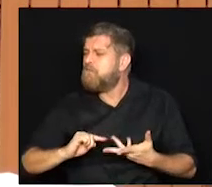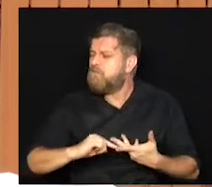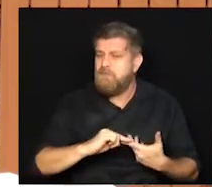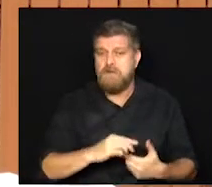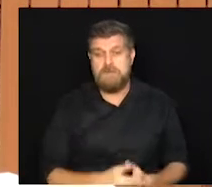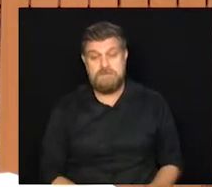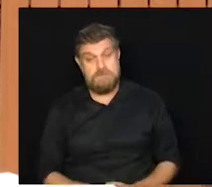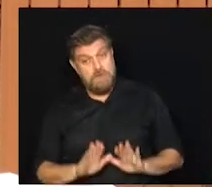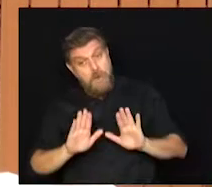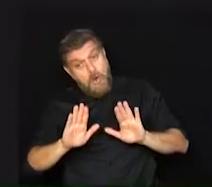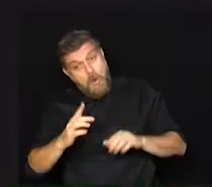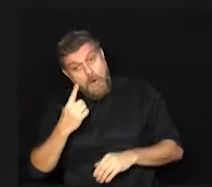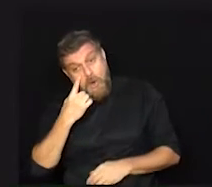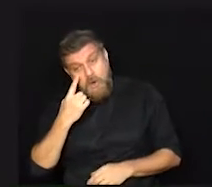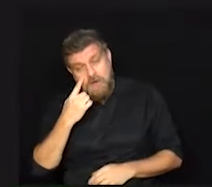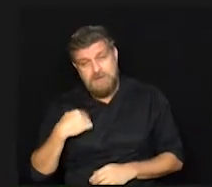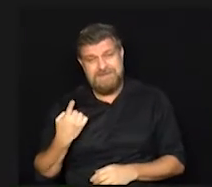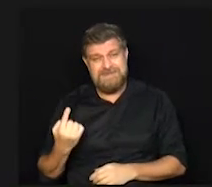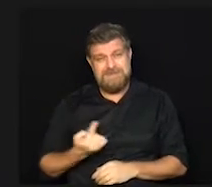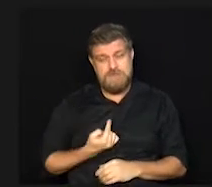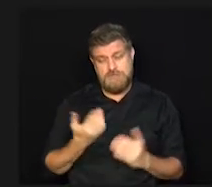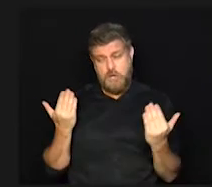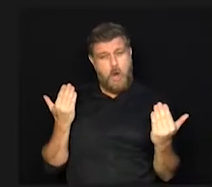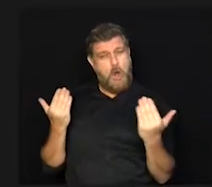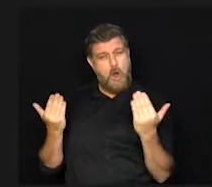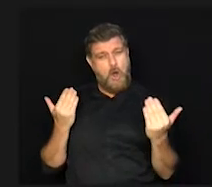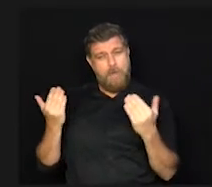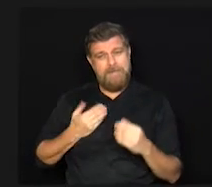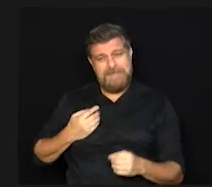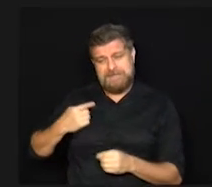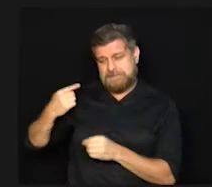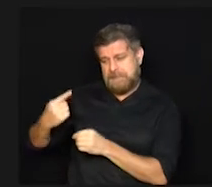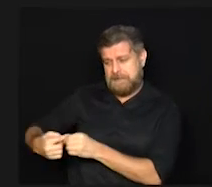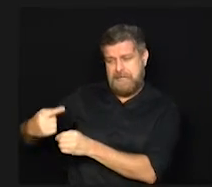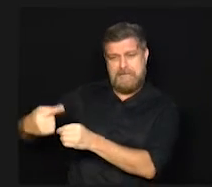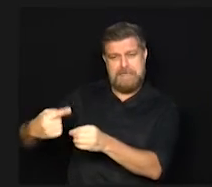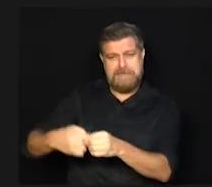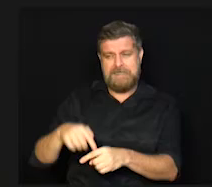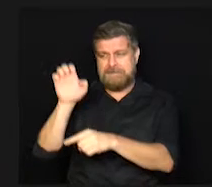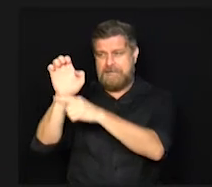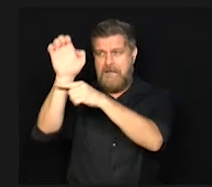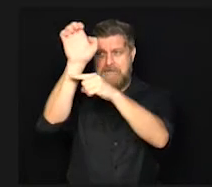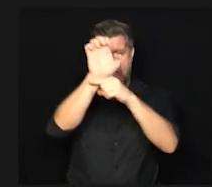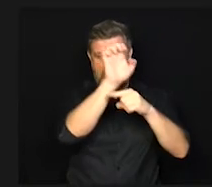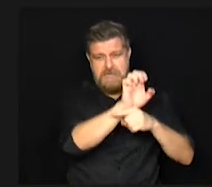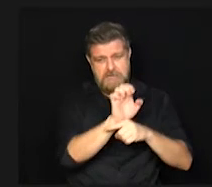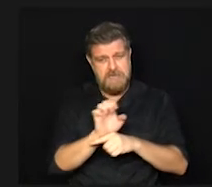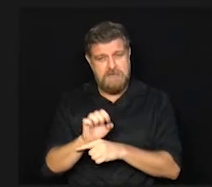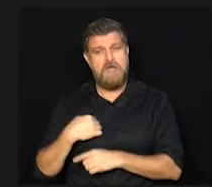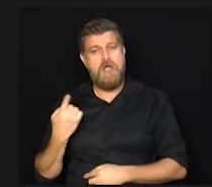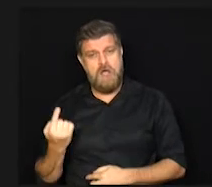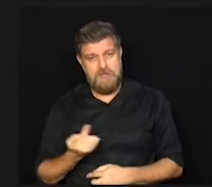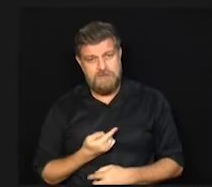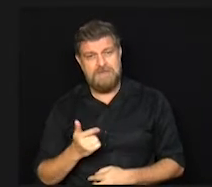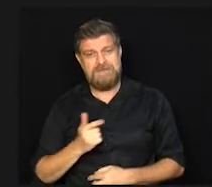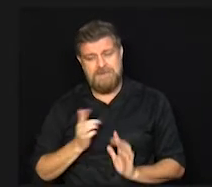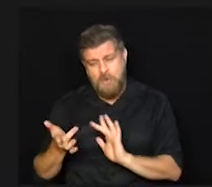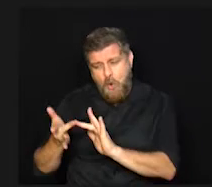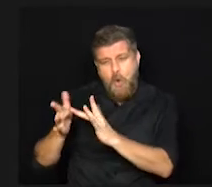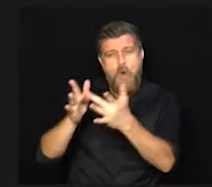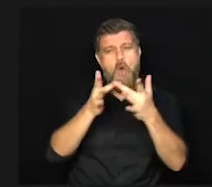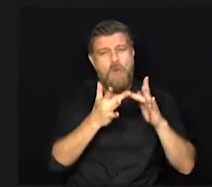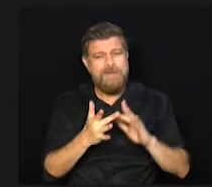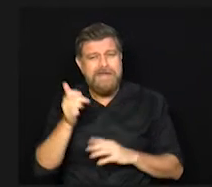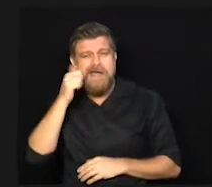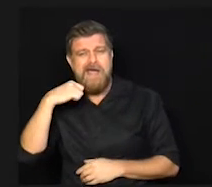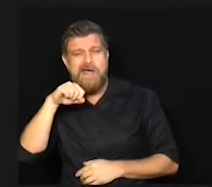Olha, olhando e comparando com outros estados, com outras cidades, nós que temos contatos aí com mães,